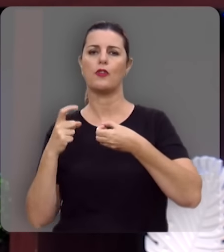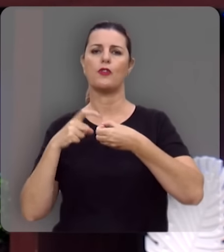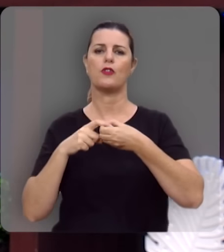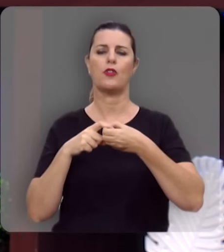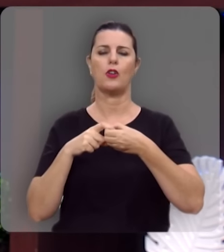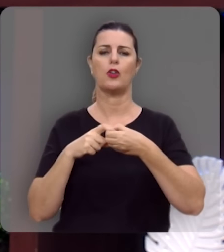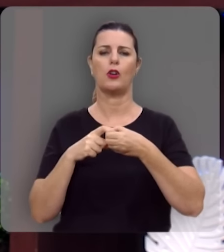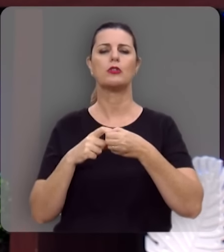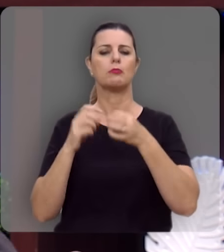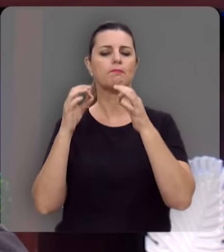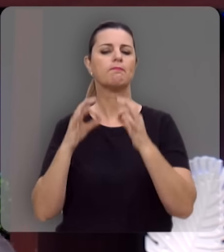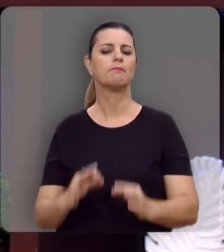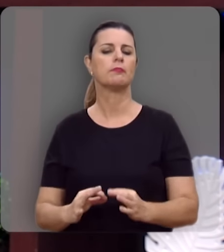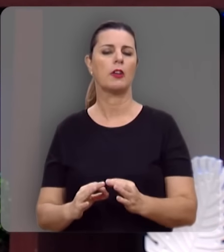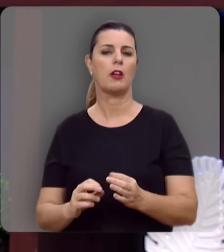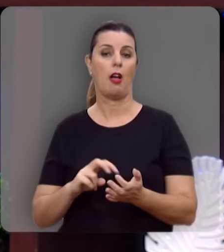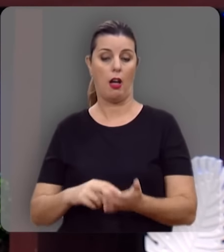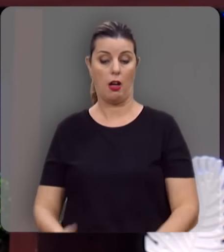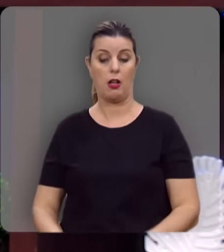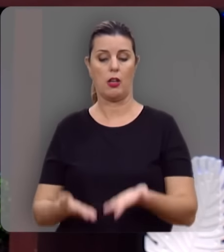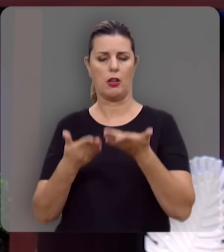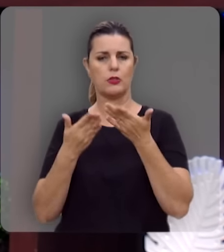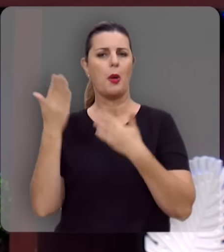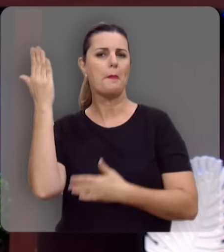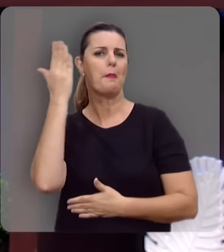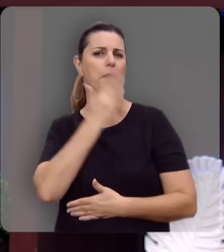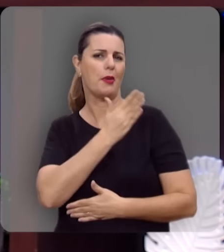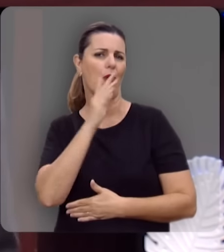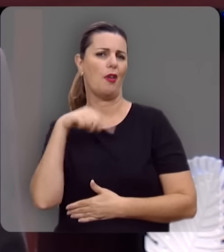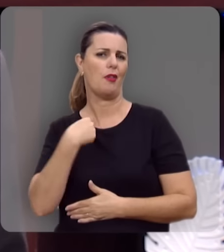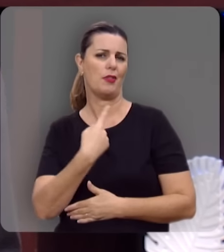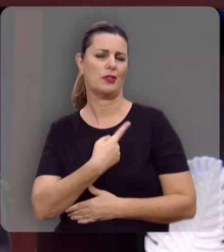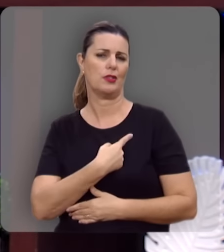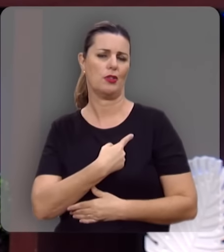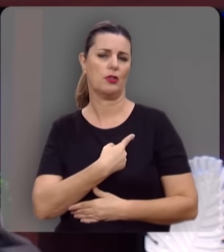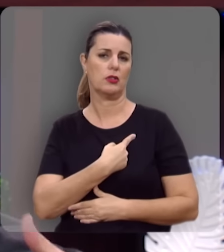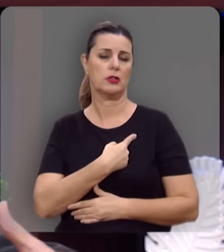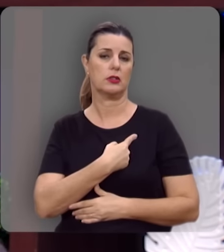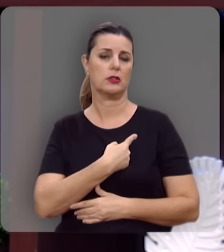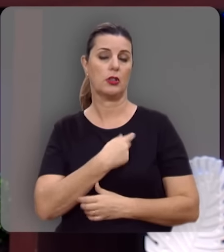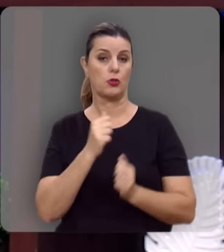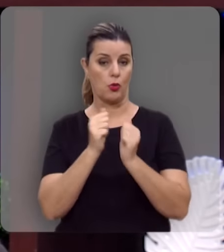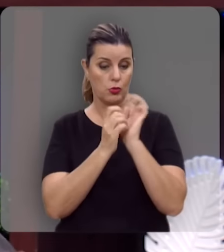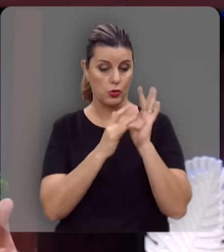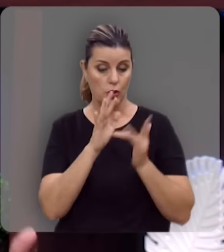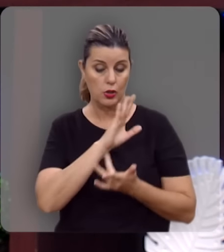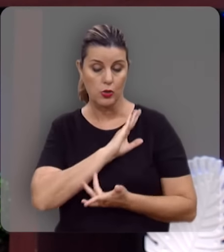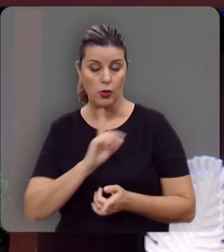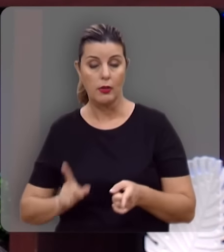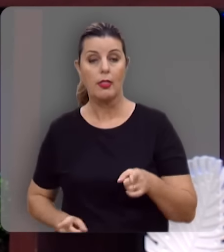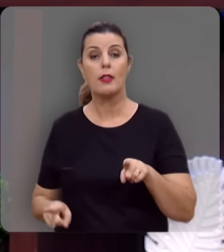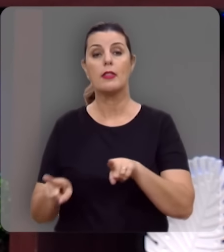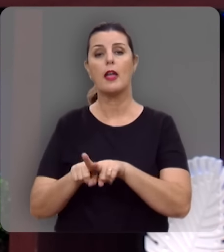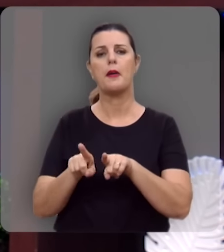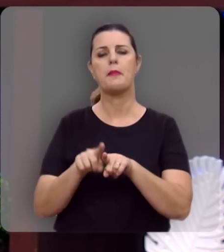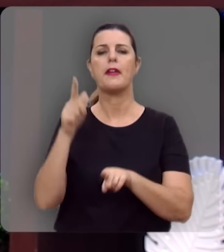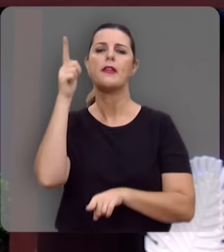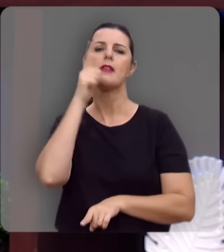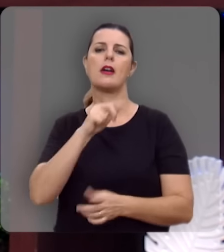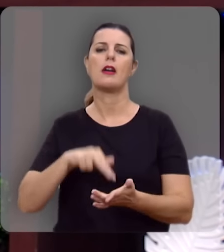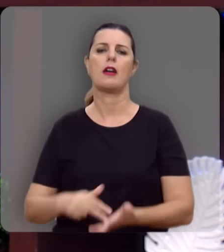A ressurreição é a prova disso, né? Afinal de contas, né? Em Cristo nós também